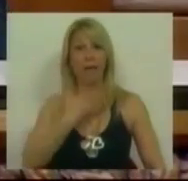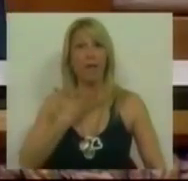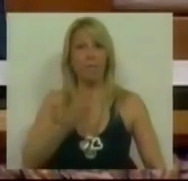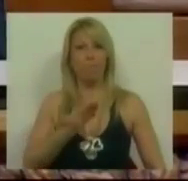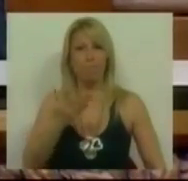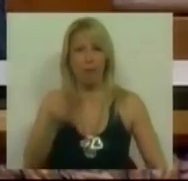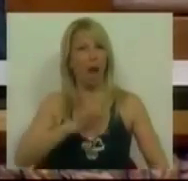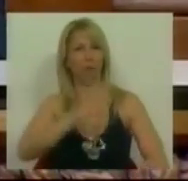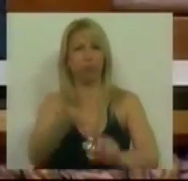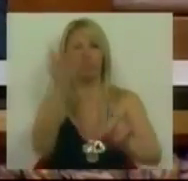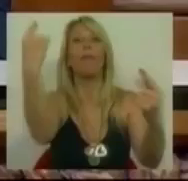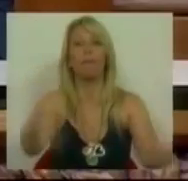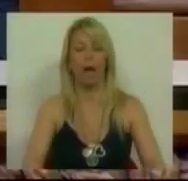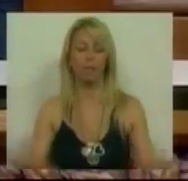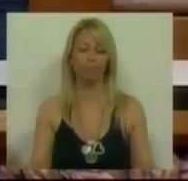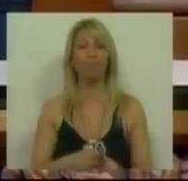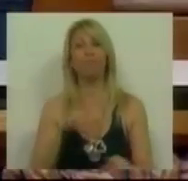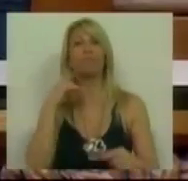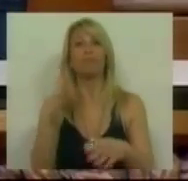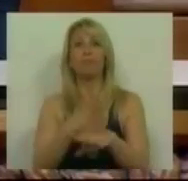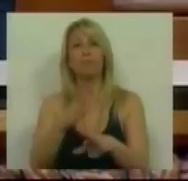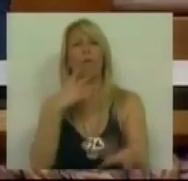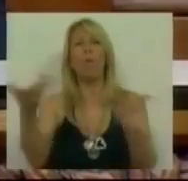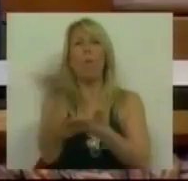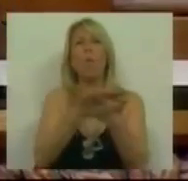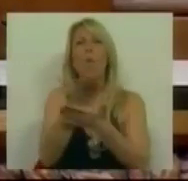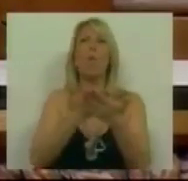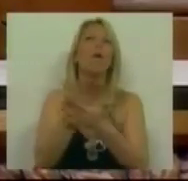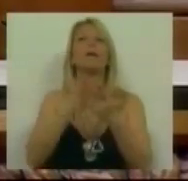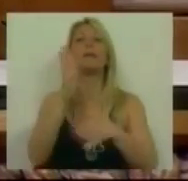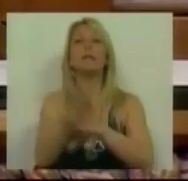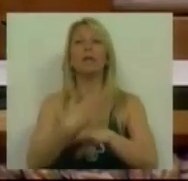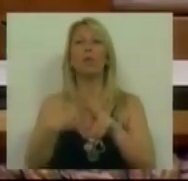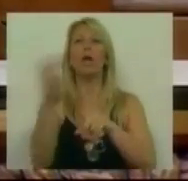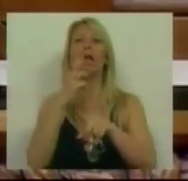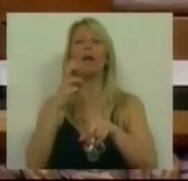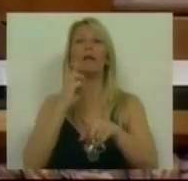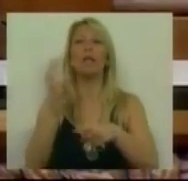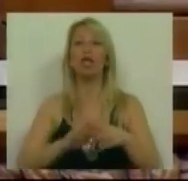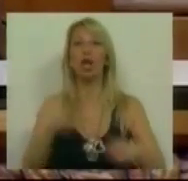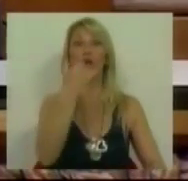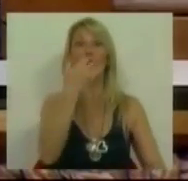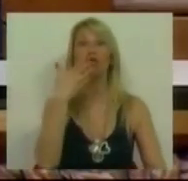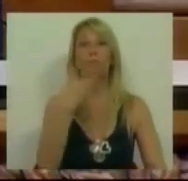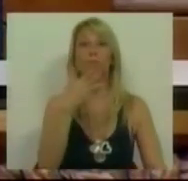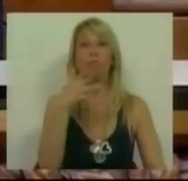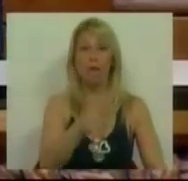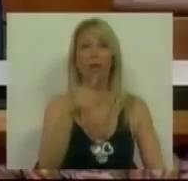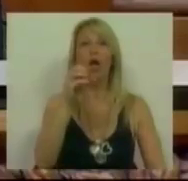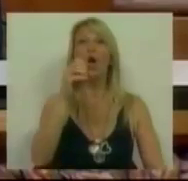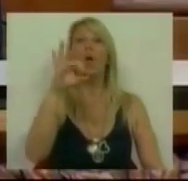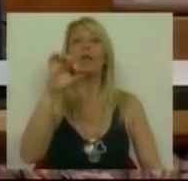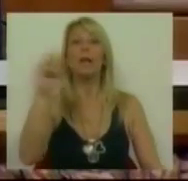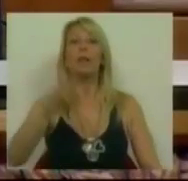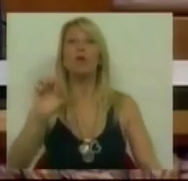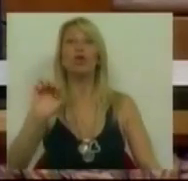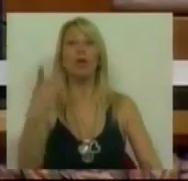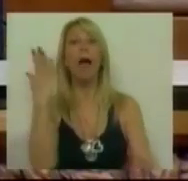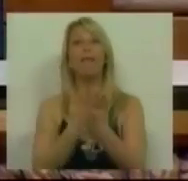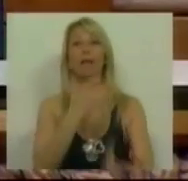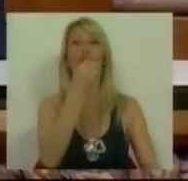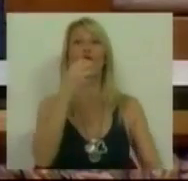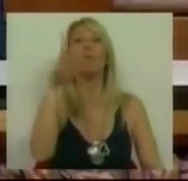os resultados de uma renegociação no setor energético. 2.080 milhões de euros até 2030. A montanha